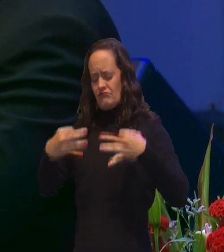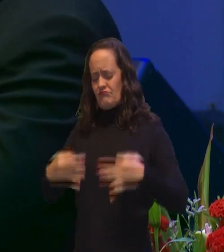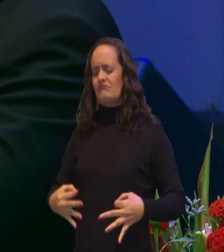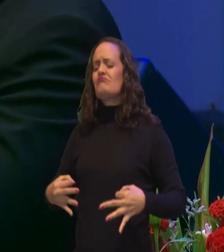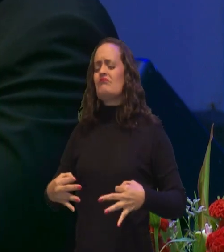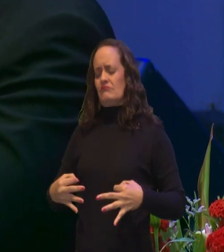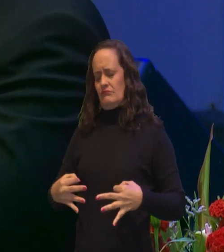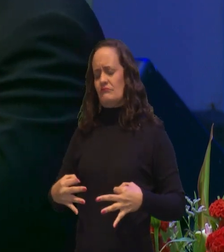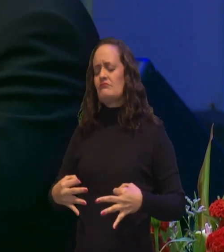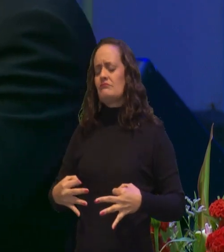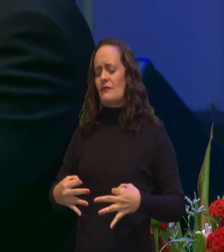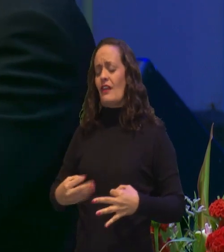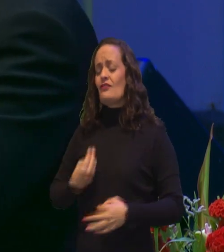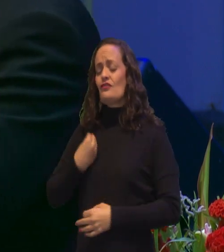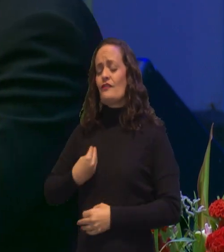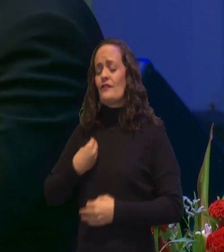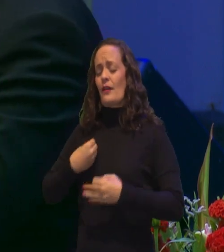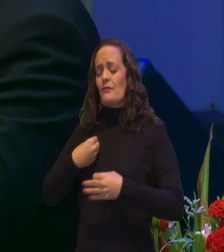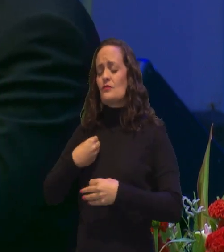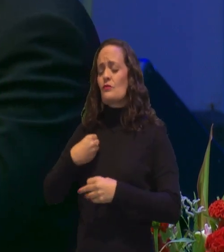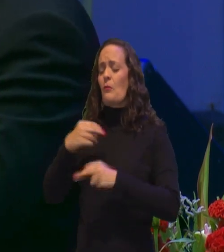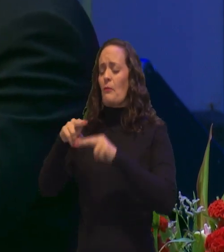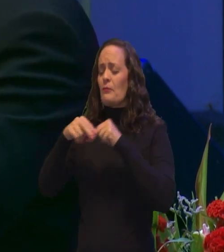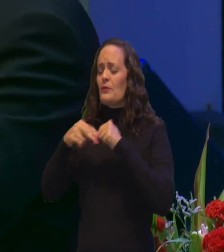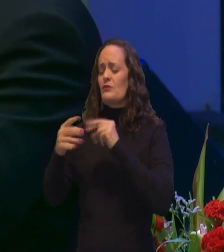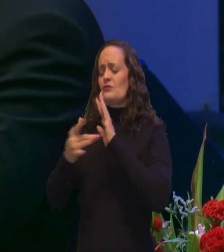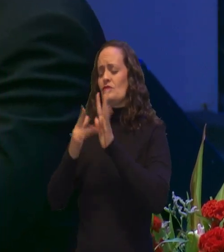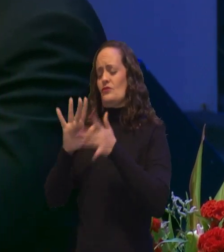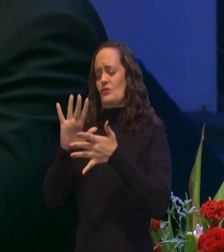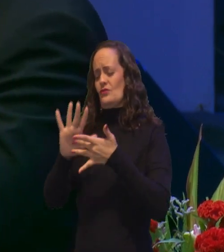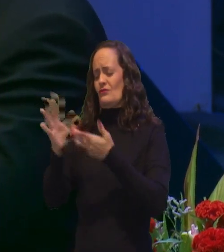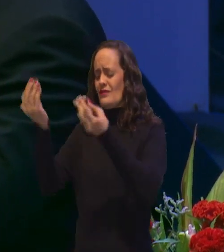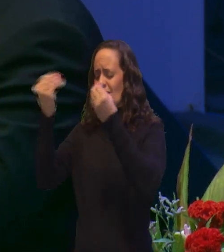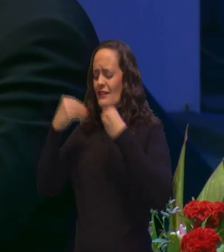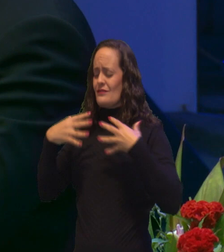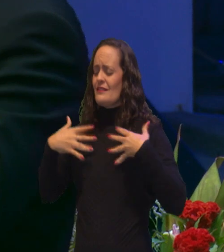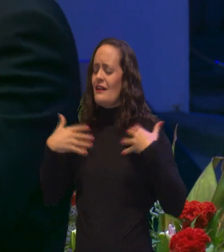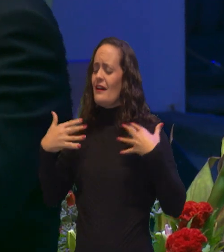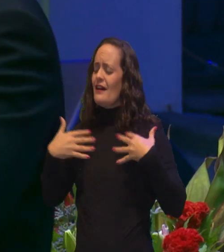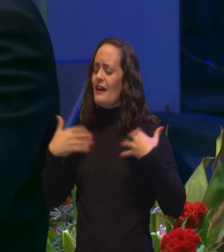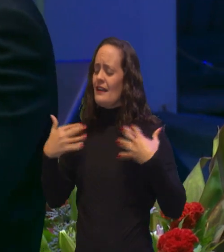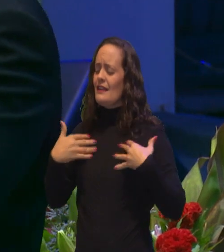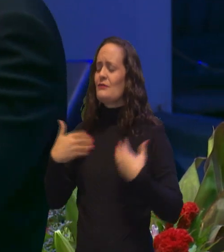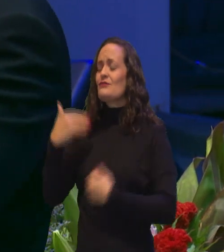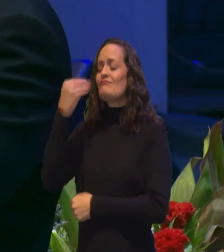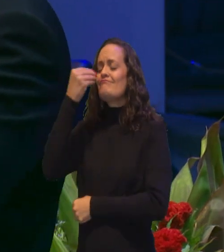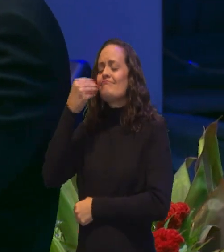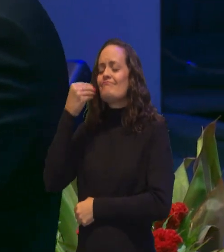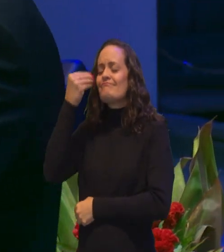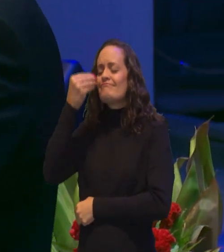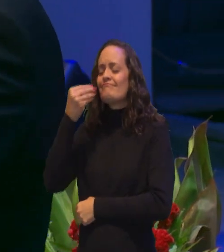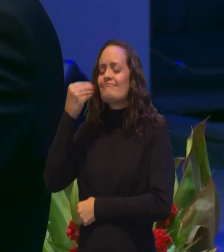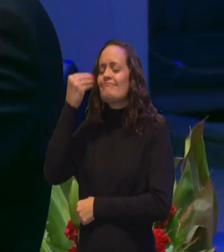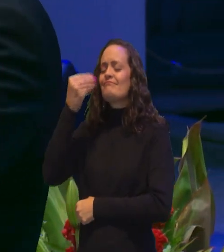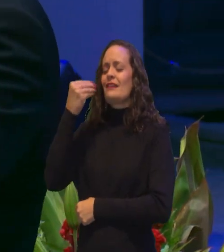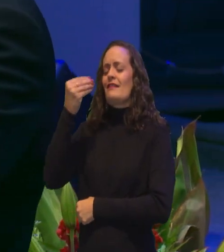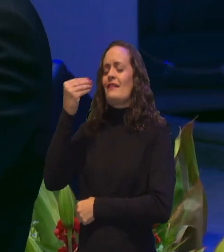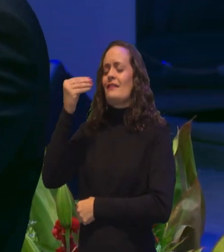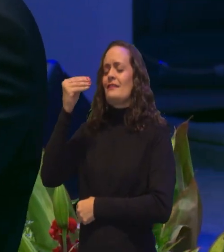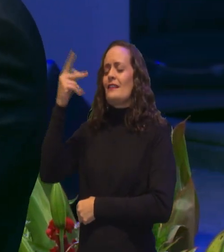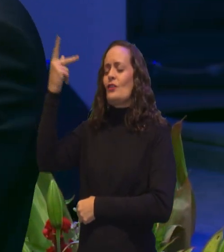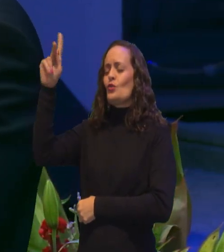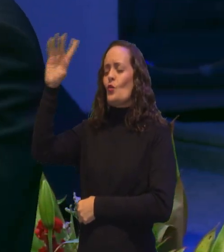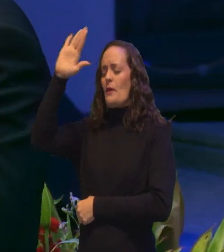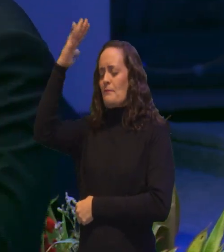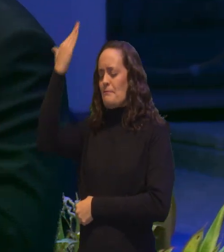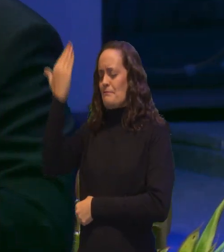de vivermos para o Senhor. Conceda-nos, ó Deus, a alegria de poder desfrutar da Tua presença,